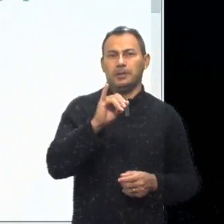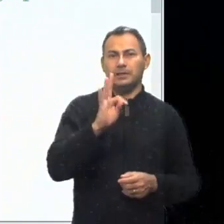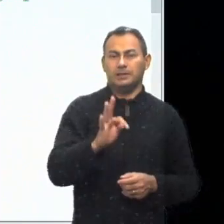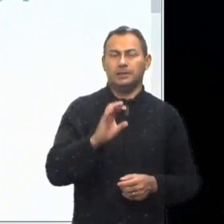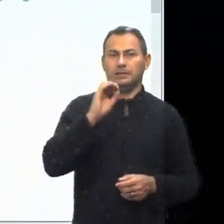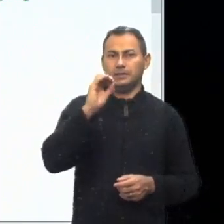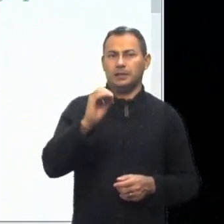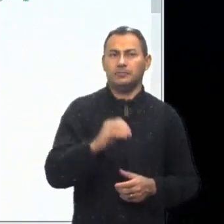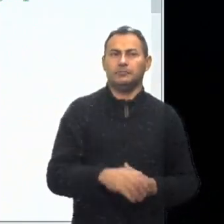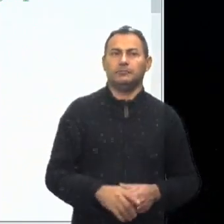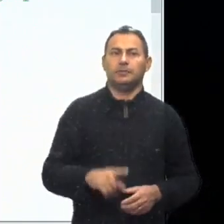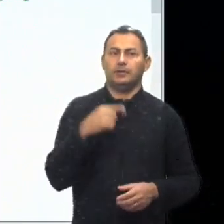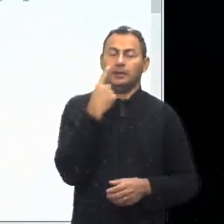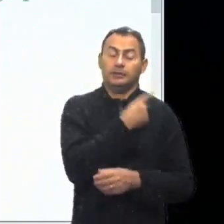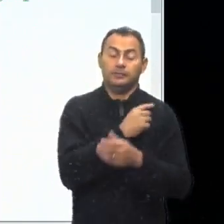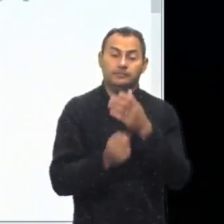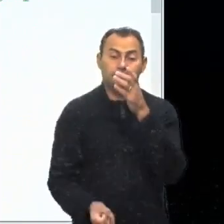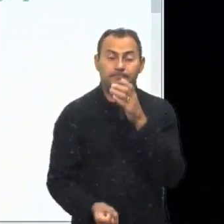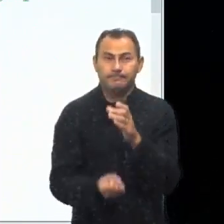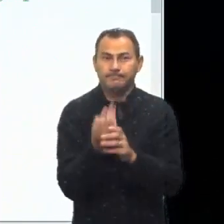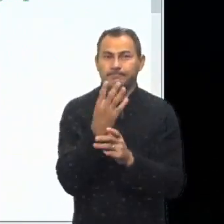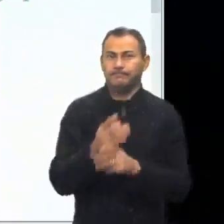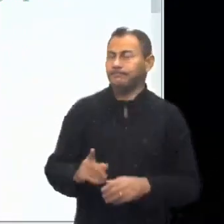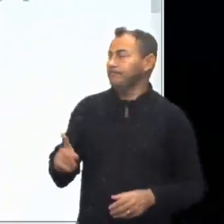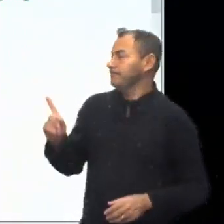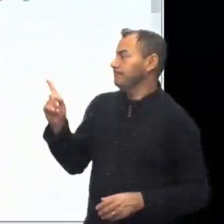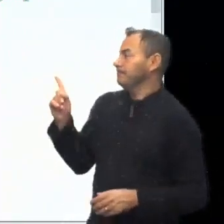Aqui foi onde a gente criou